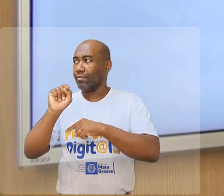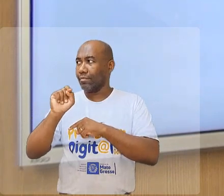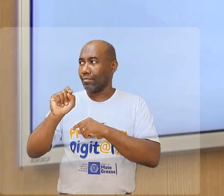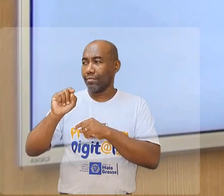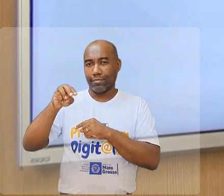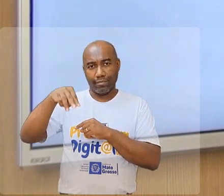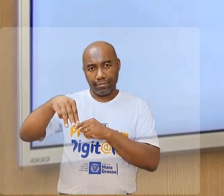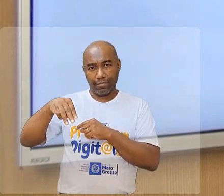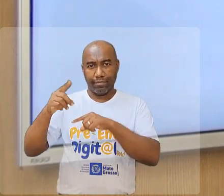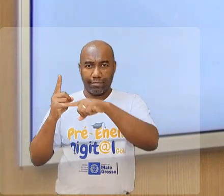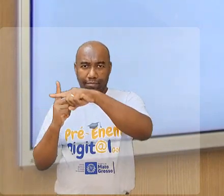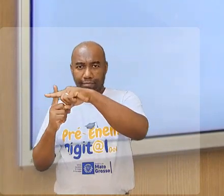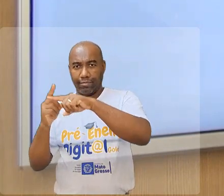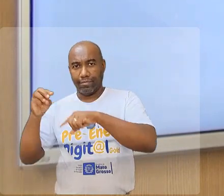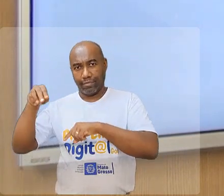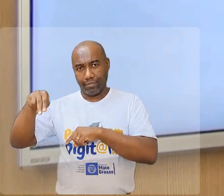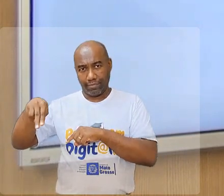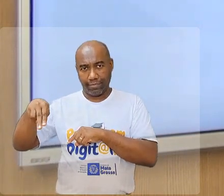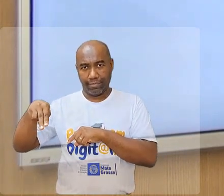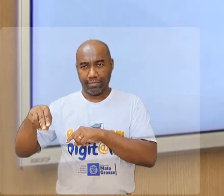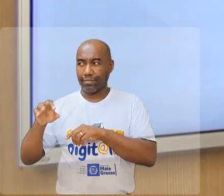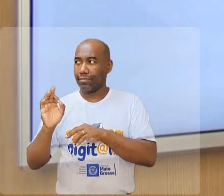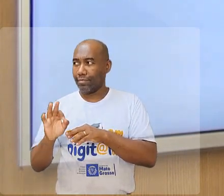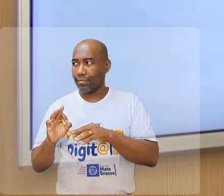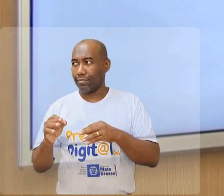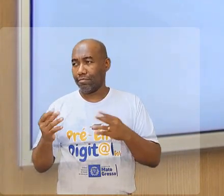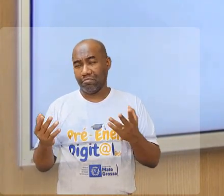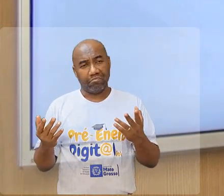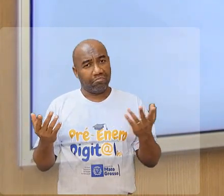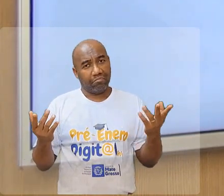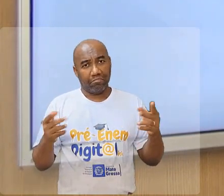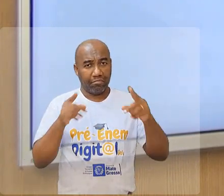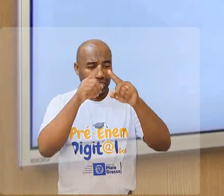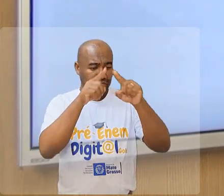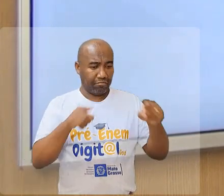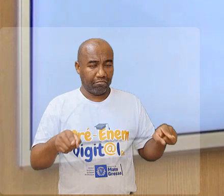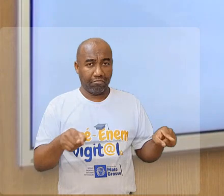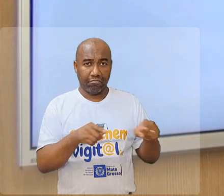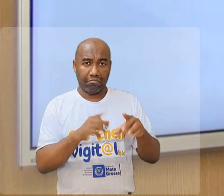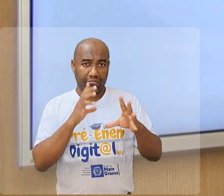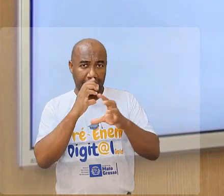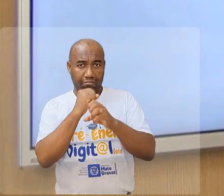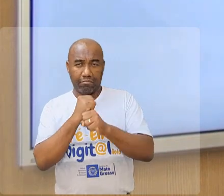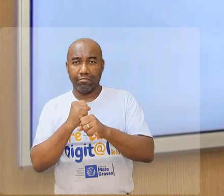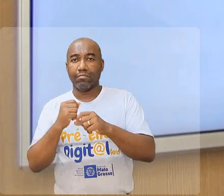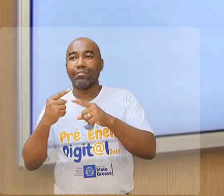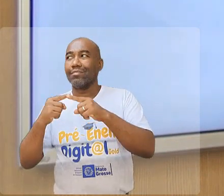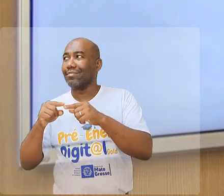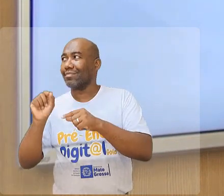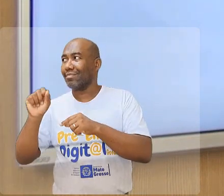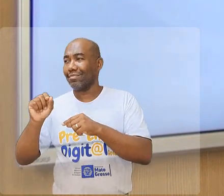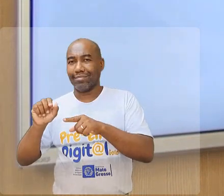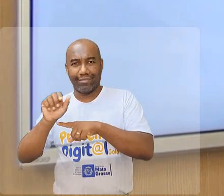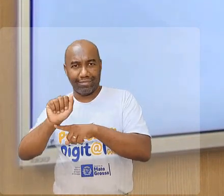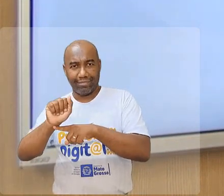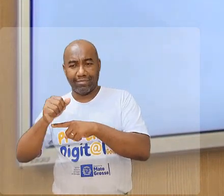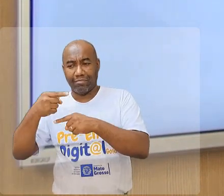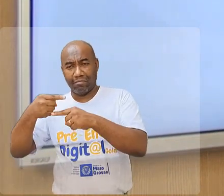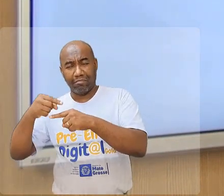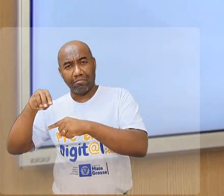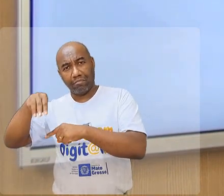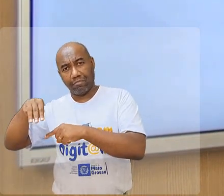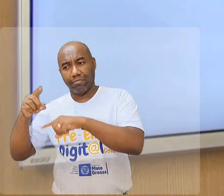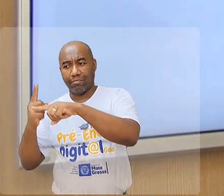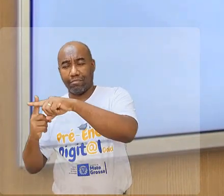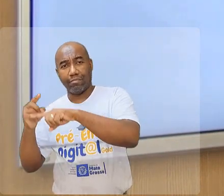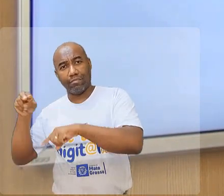forma para isso concorda comigo lá o ar é é o valor da hipotenusa todo o comprimento eu dividiu o triângulo né a hipotenusa em